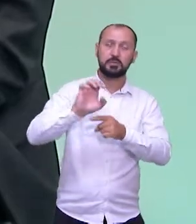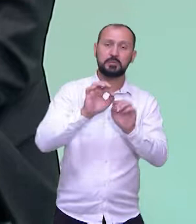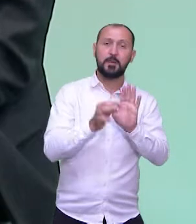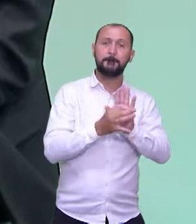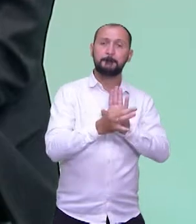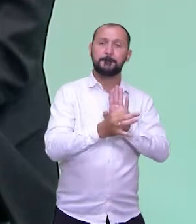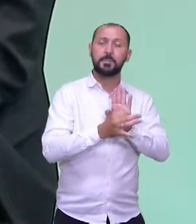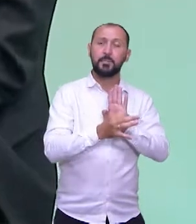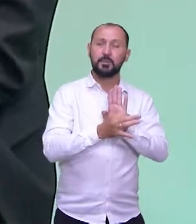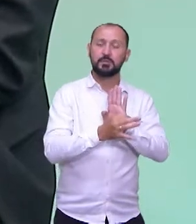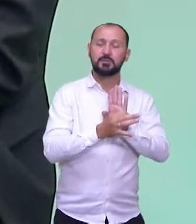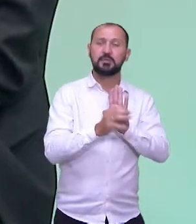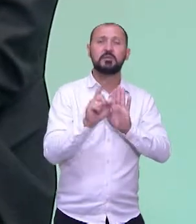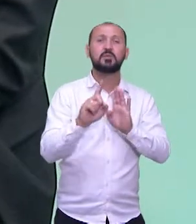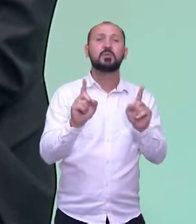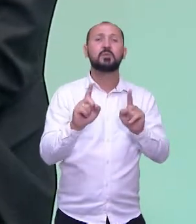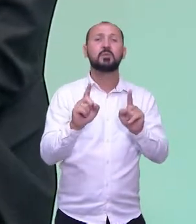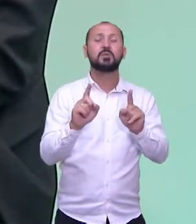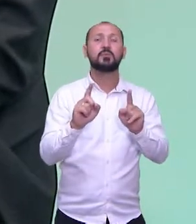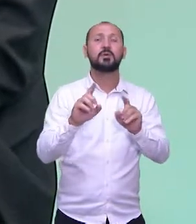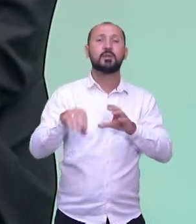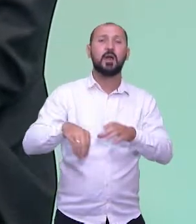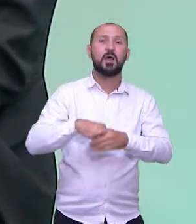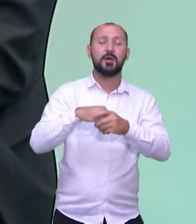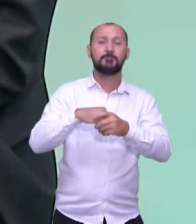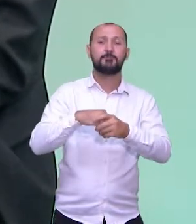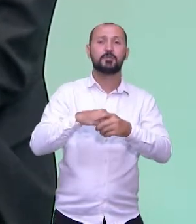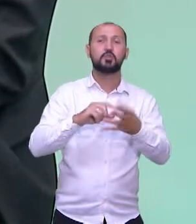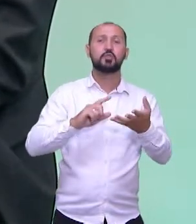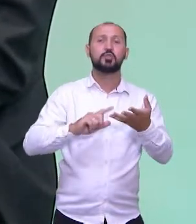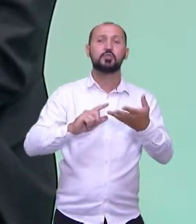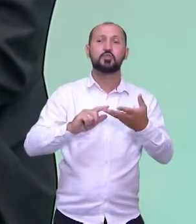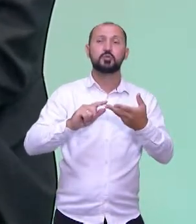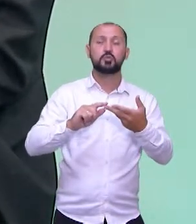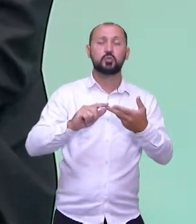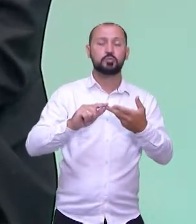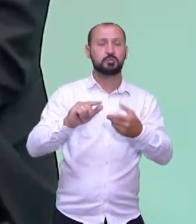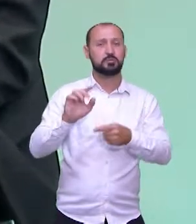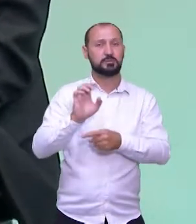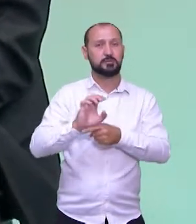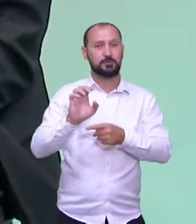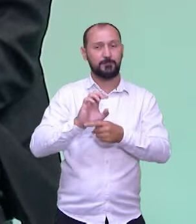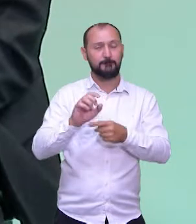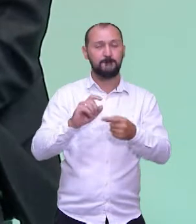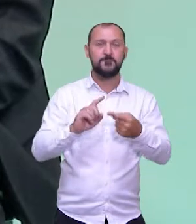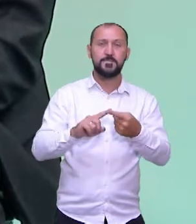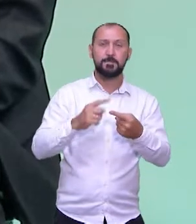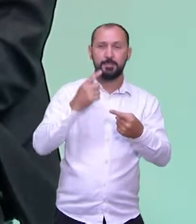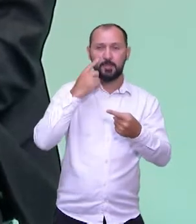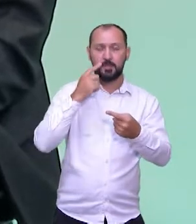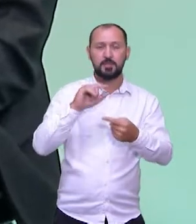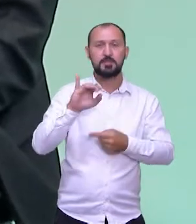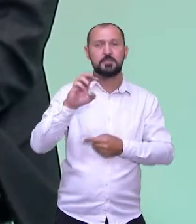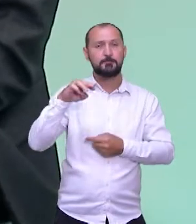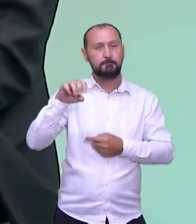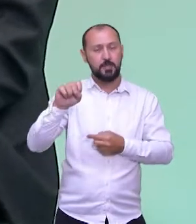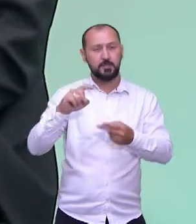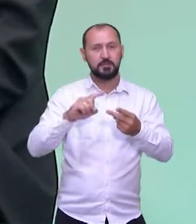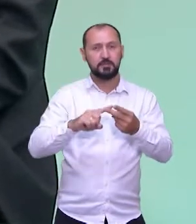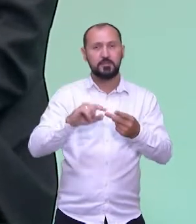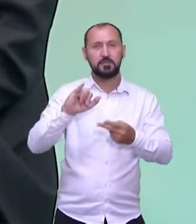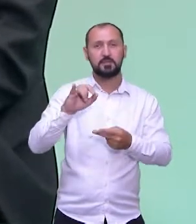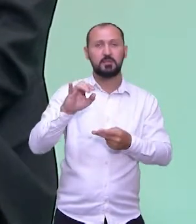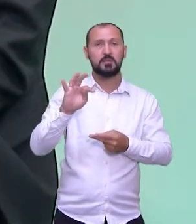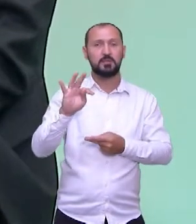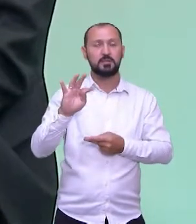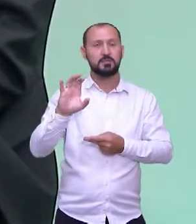a nossa proposta de Simples Estadual não vai contemplar a unificação dos tributos estaduais, que seria, além do ICMS, seria